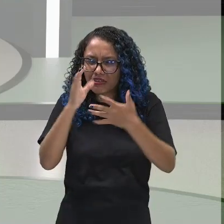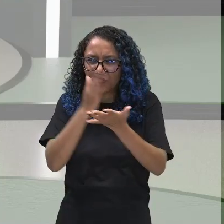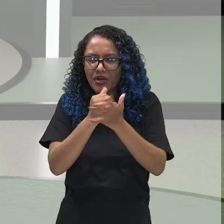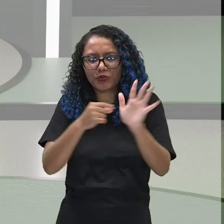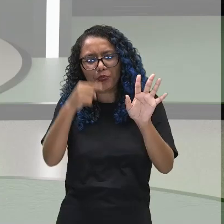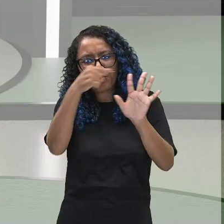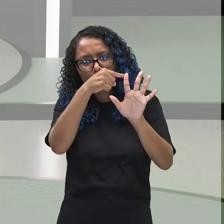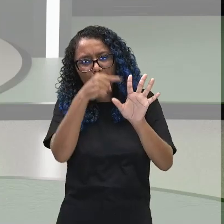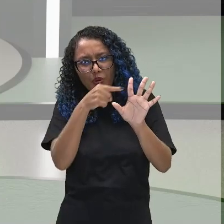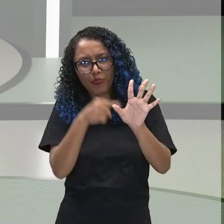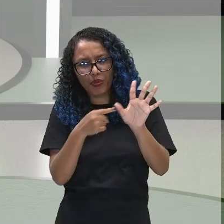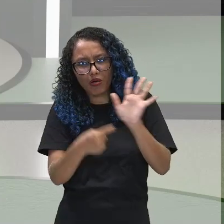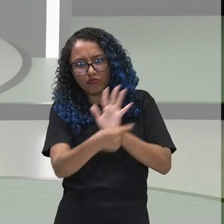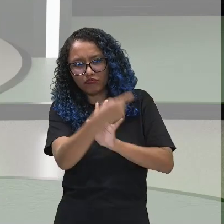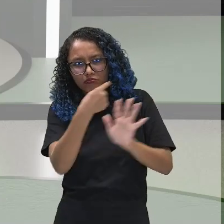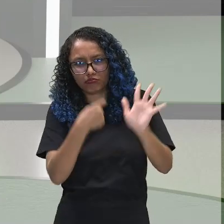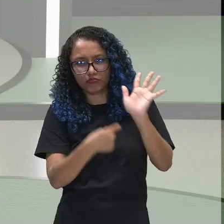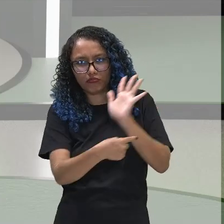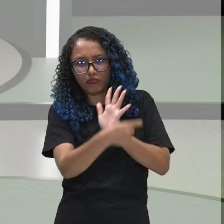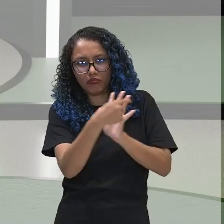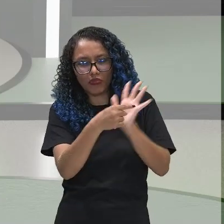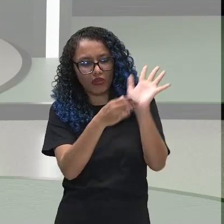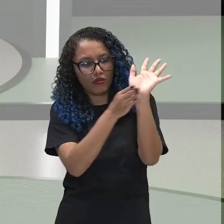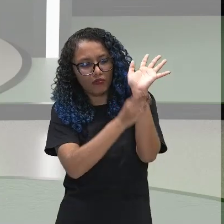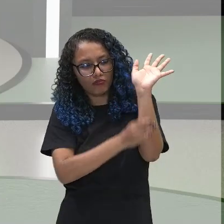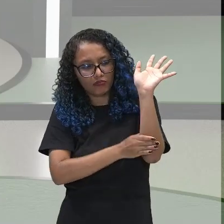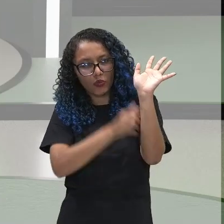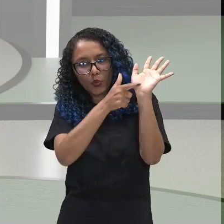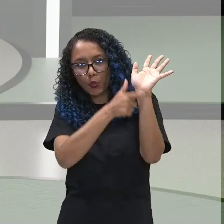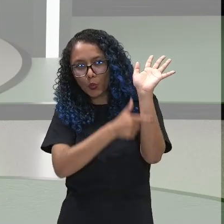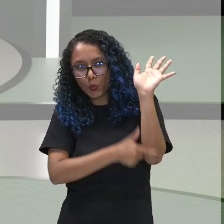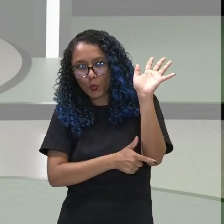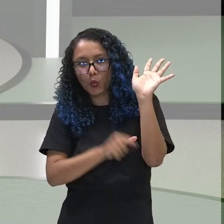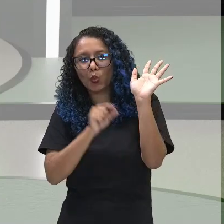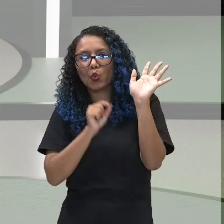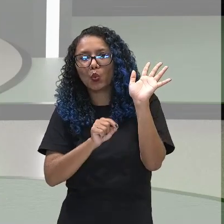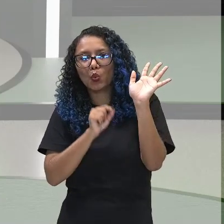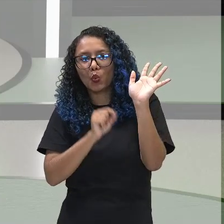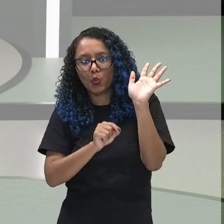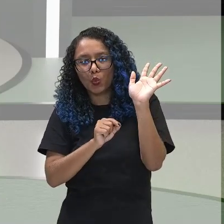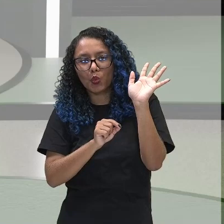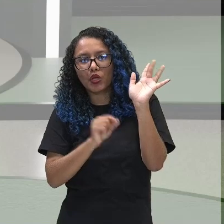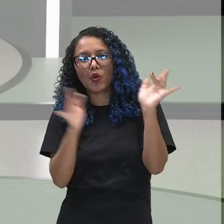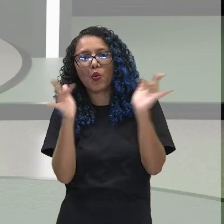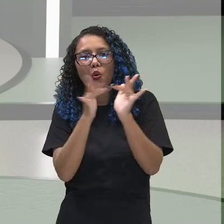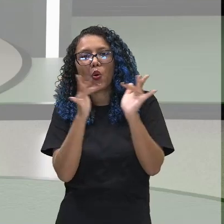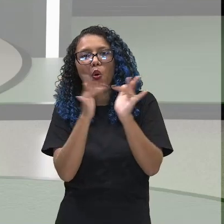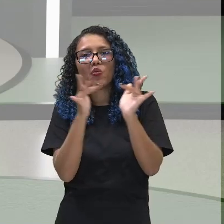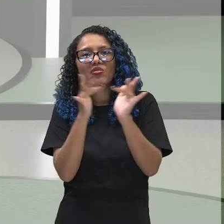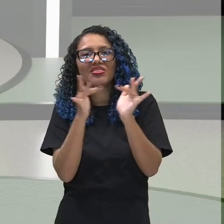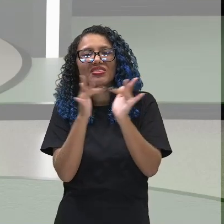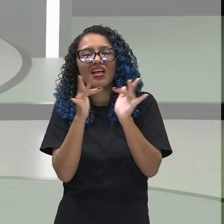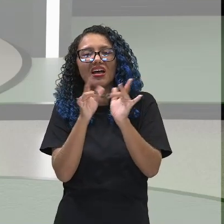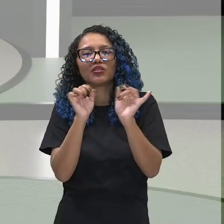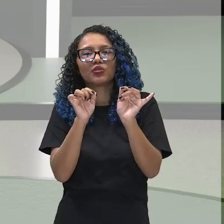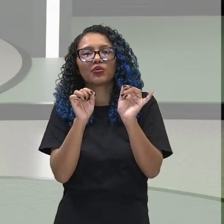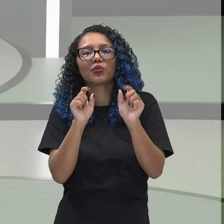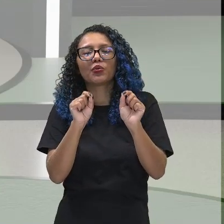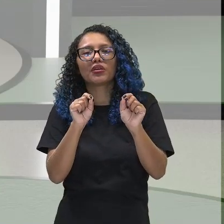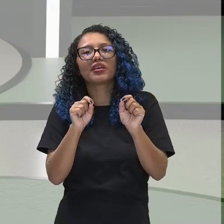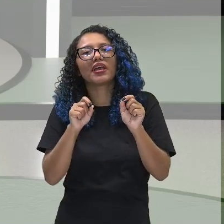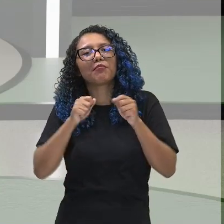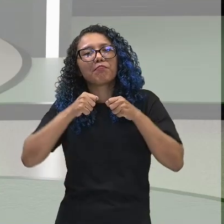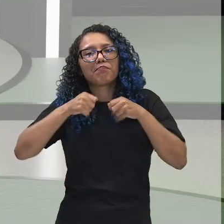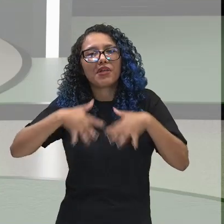corpo celular e axônio, eles vão, o contato que há entre eles, vai haver a propagação